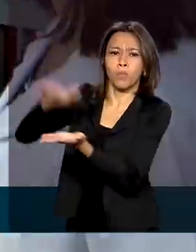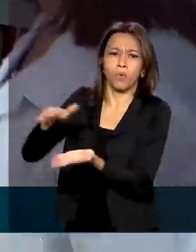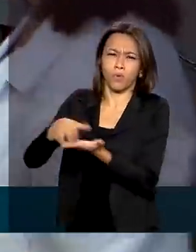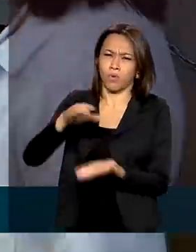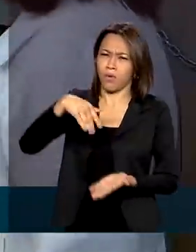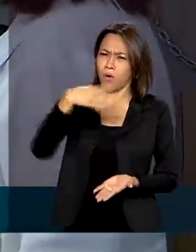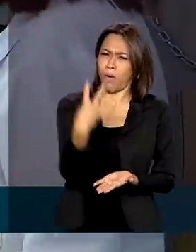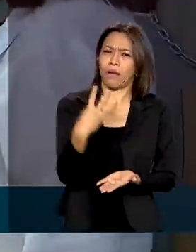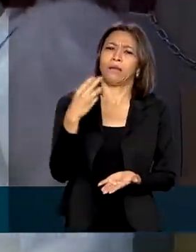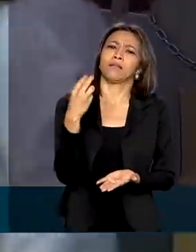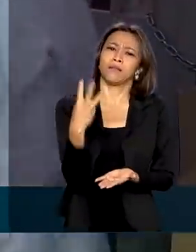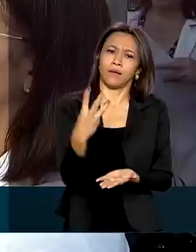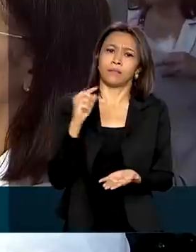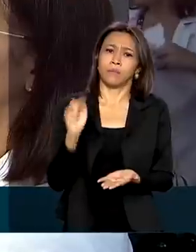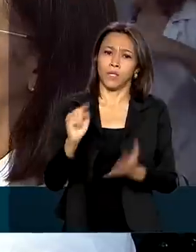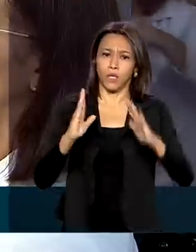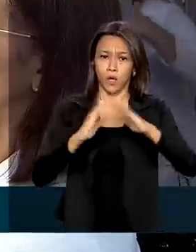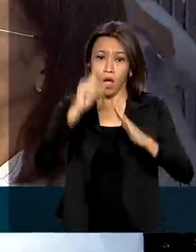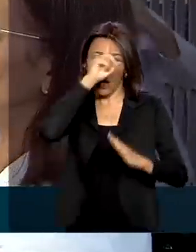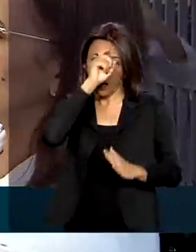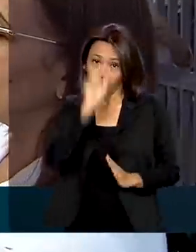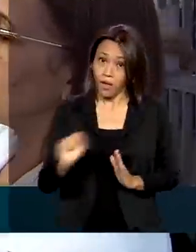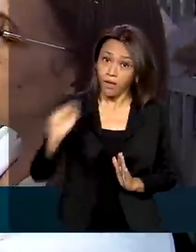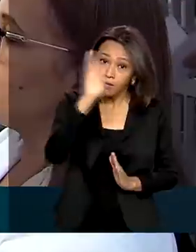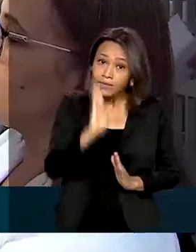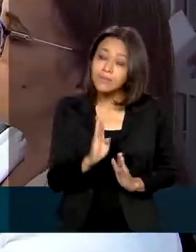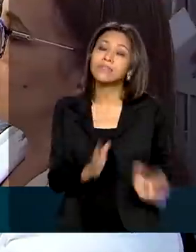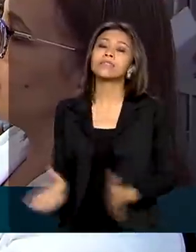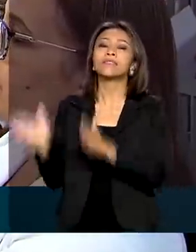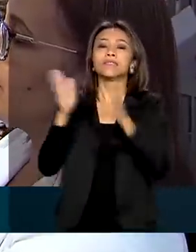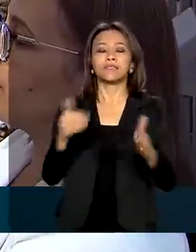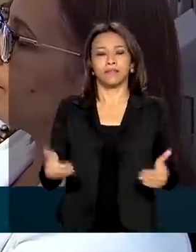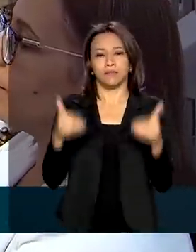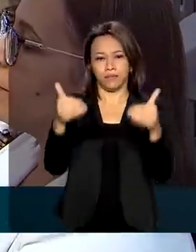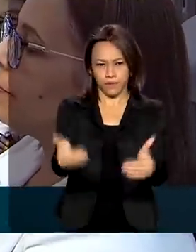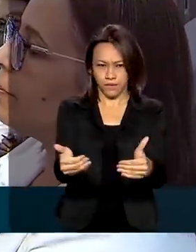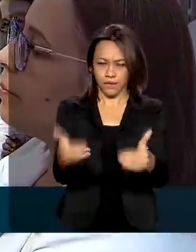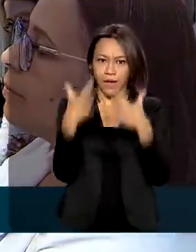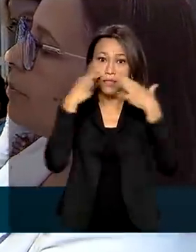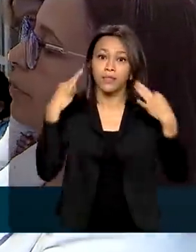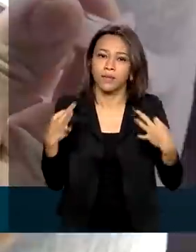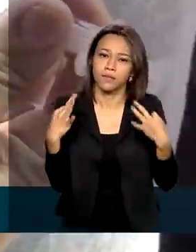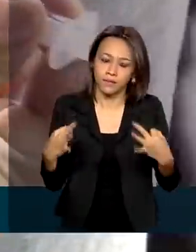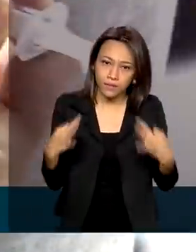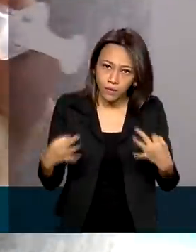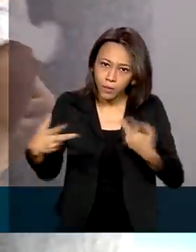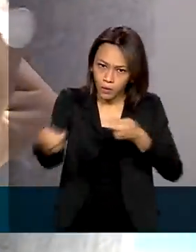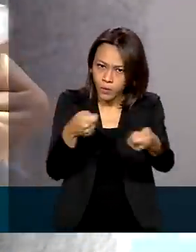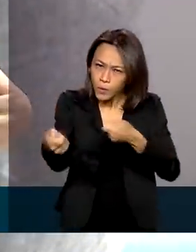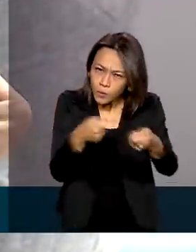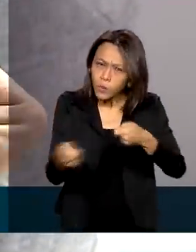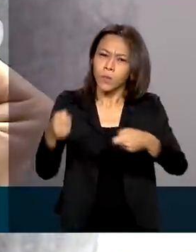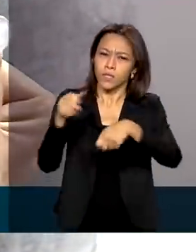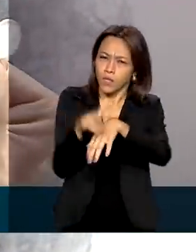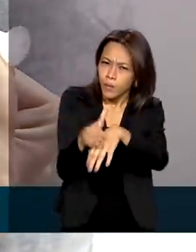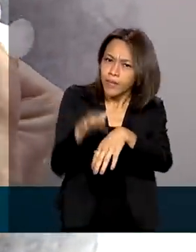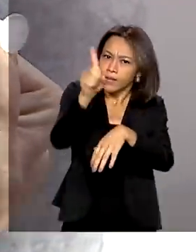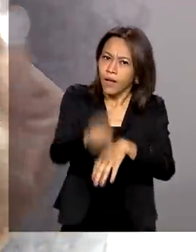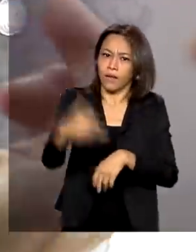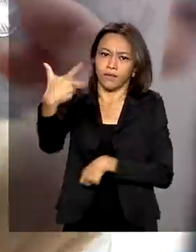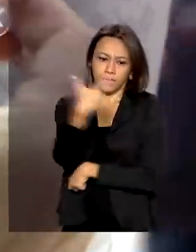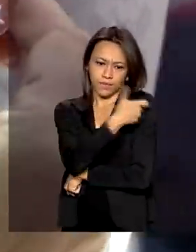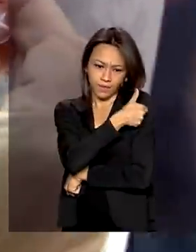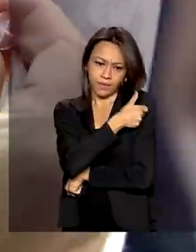postos de saúde do país. O Ministério faz o alerta de que a principal medida de prevenção e controle do sarampo é a vacina.